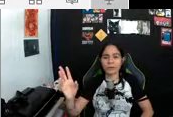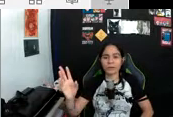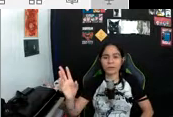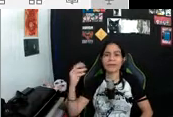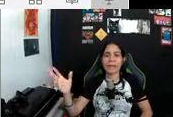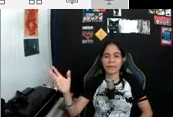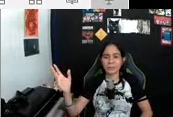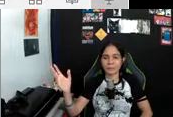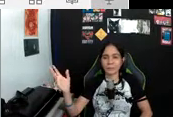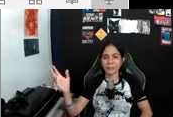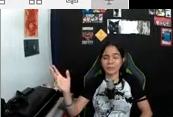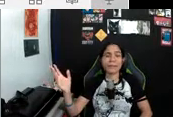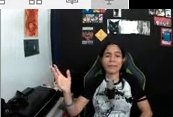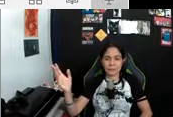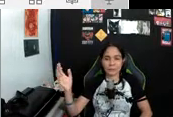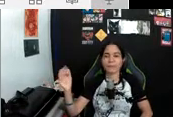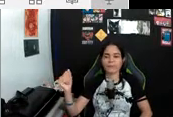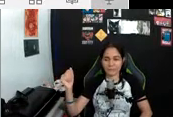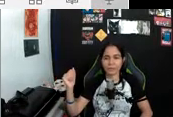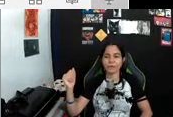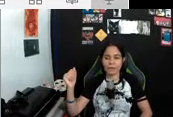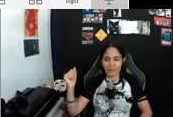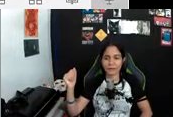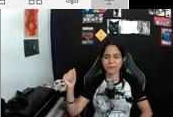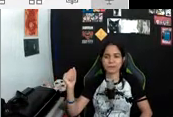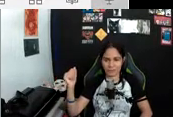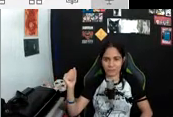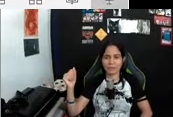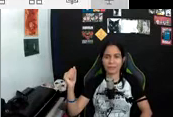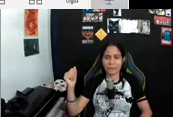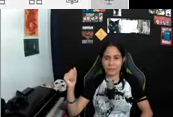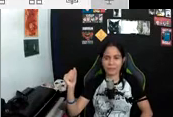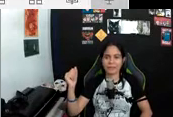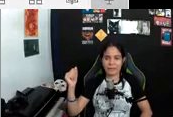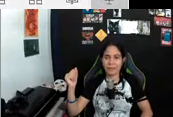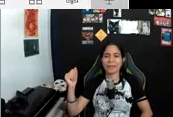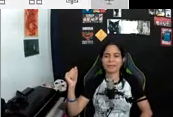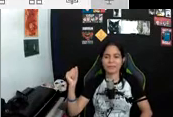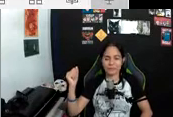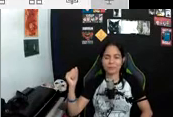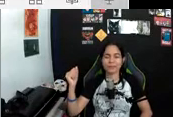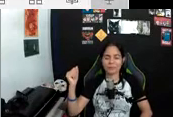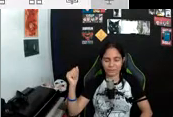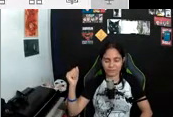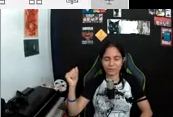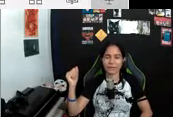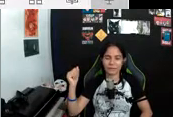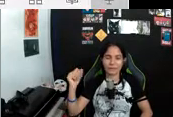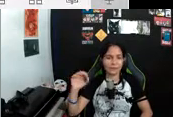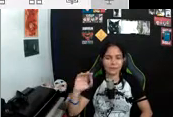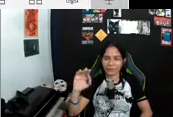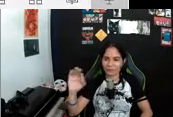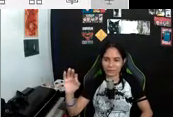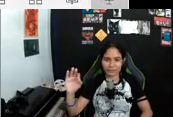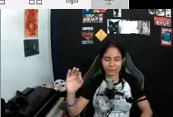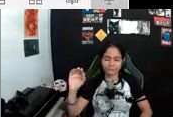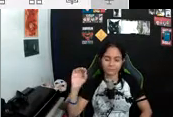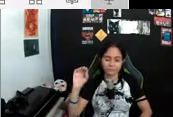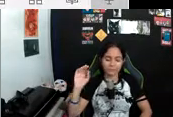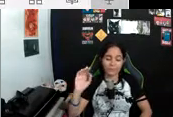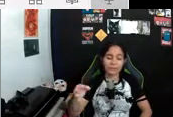termo que ele não tem nem ideia o que é, ele só vai ficar assim, ó, igual a lagartixa, né? Então a lagartixa fica assim, balançando a cabeça, vai